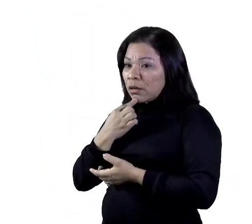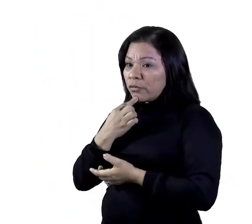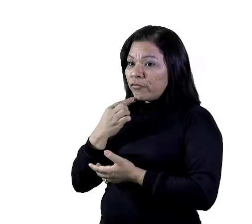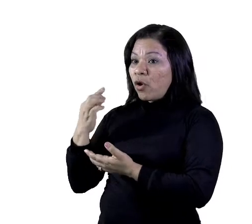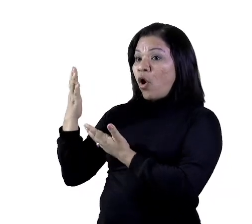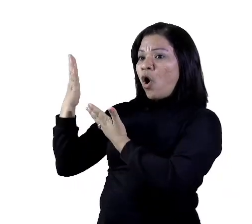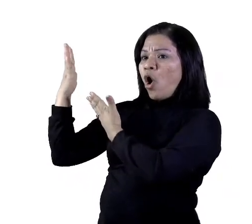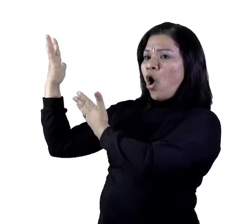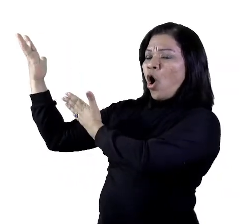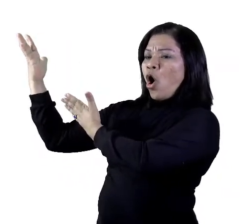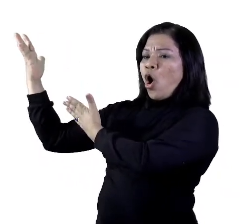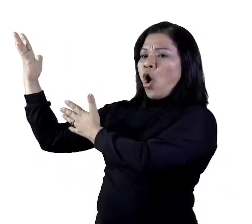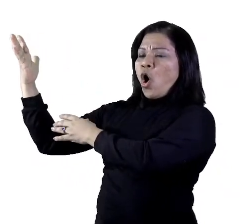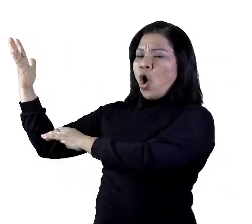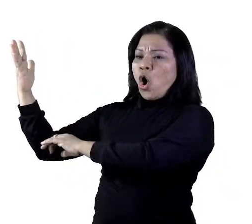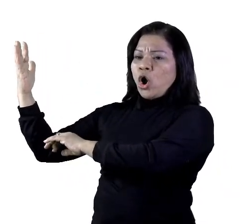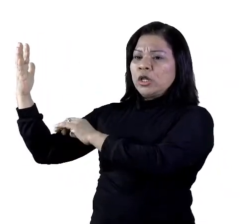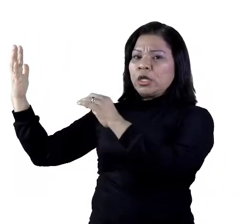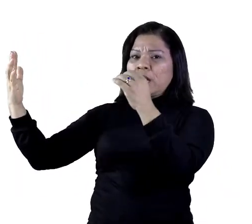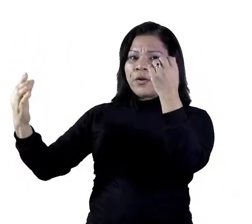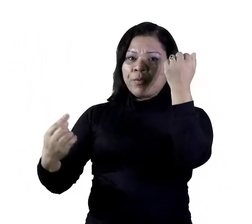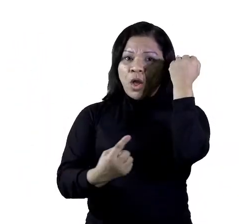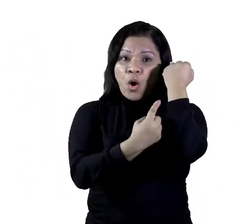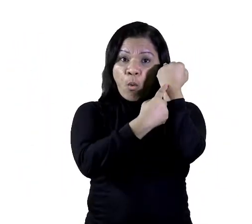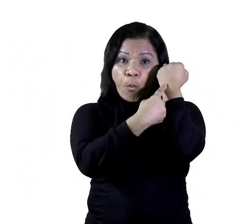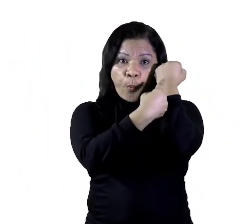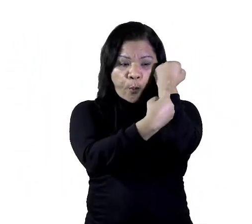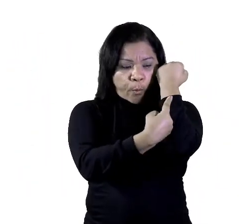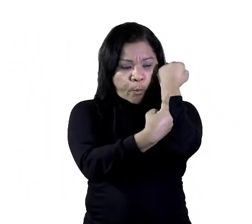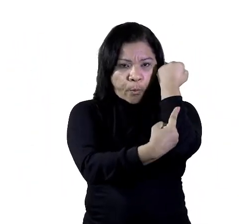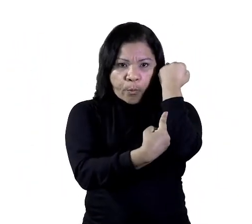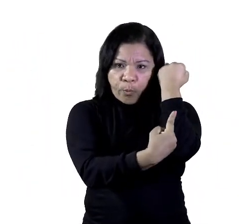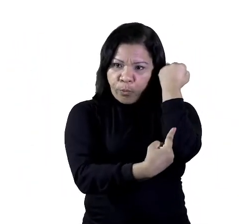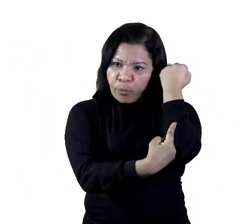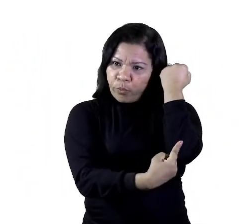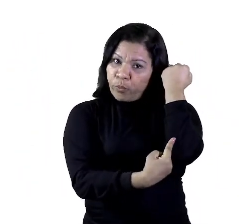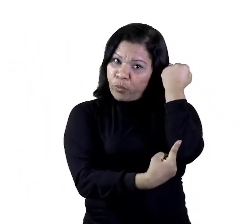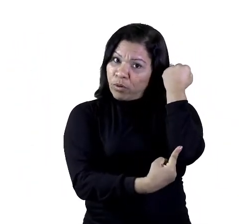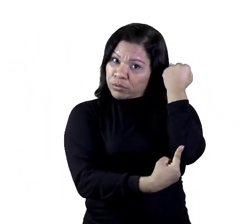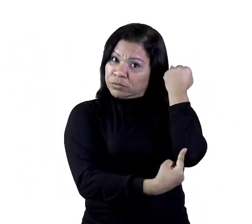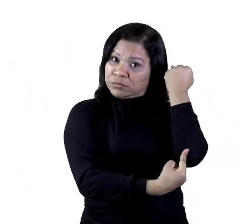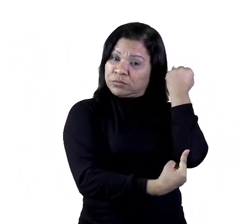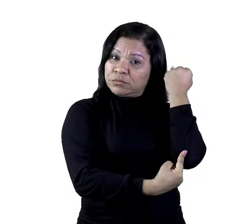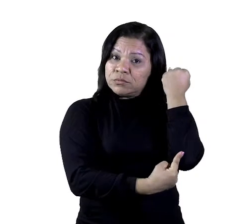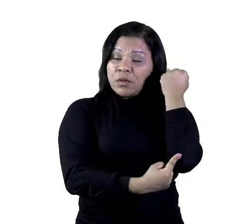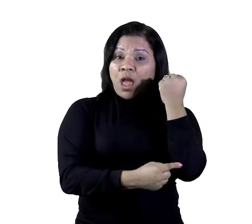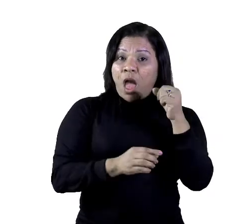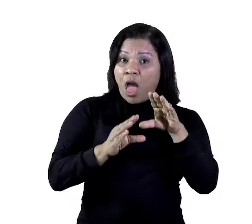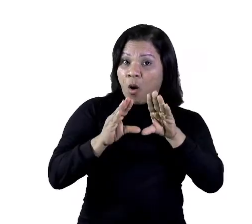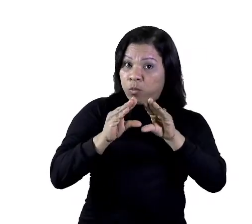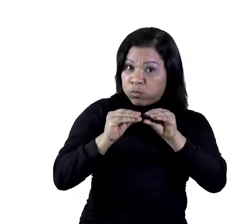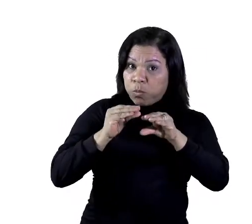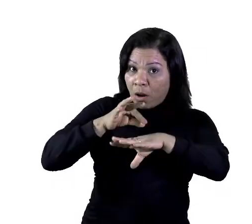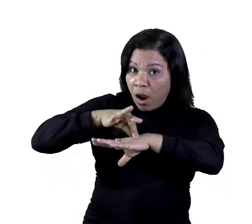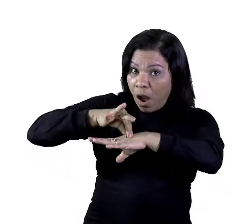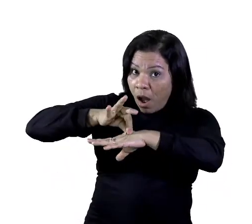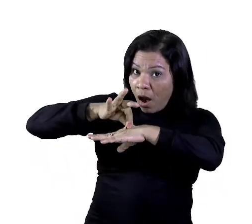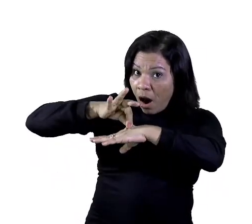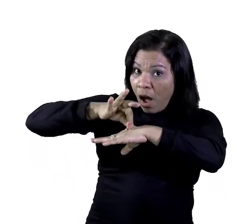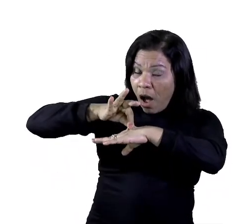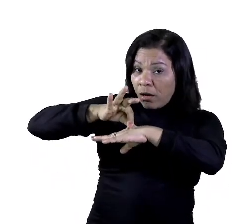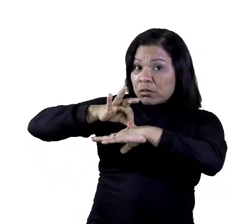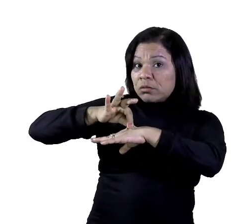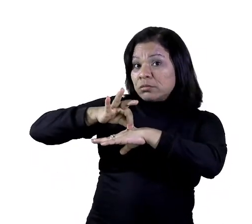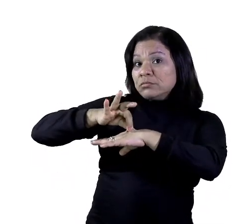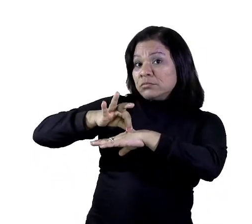muscular. Credo, parece um pedaço de carne, mas é um pedaço de carne. É um pedaço da nossa carne, do nosso músculo. Ali foi feito